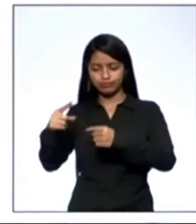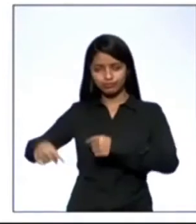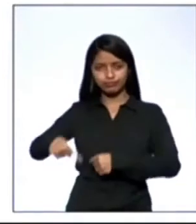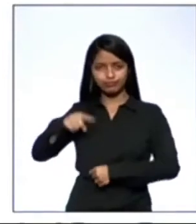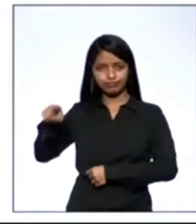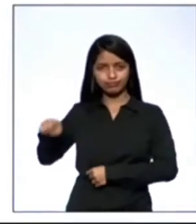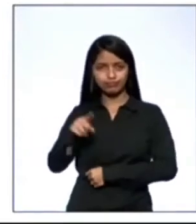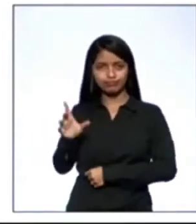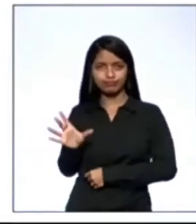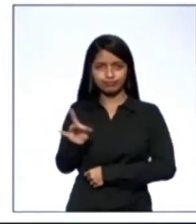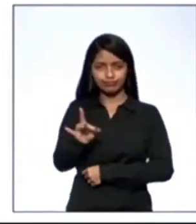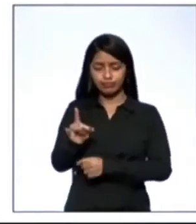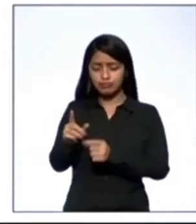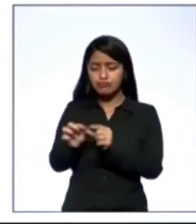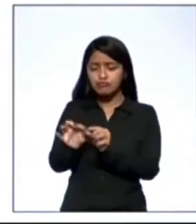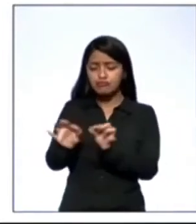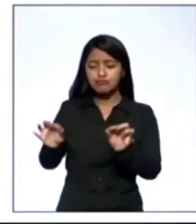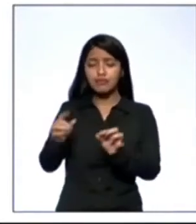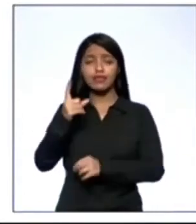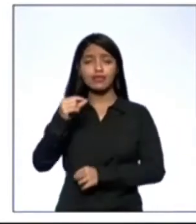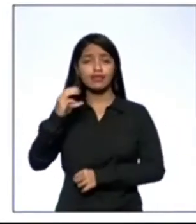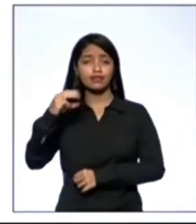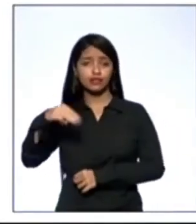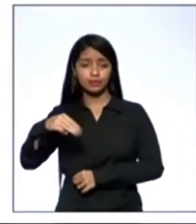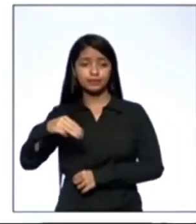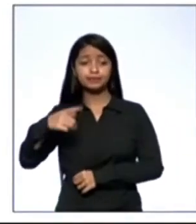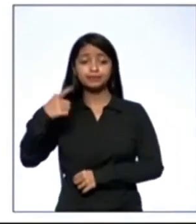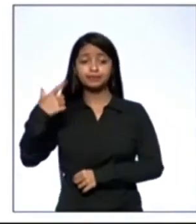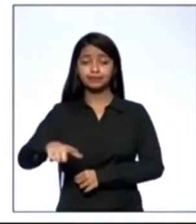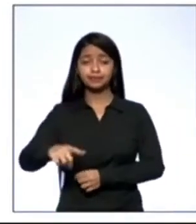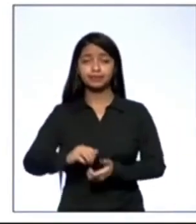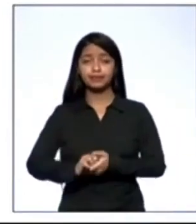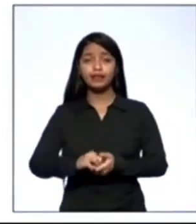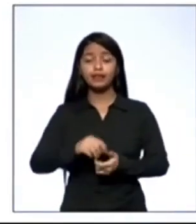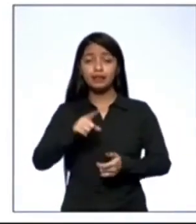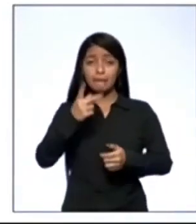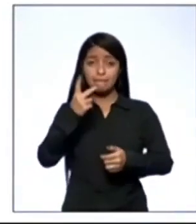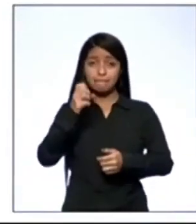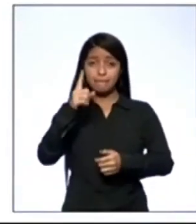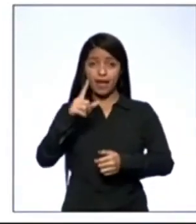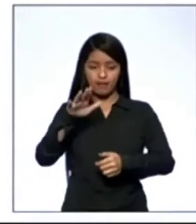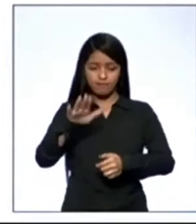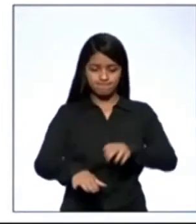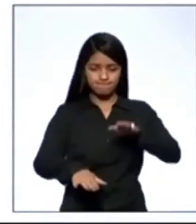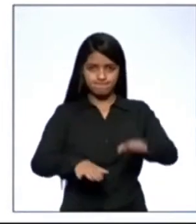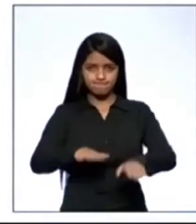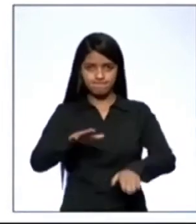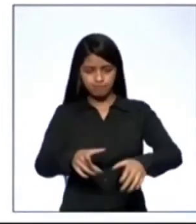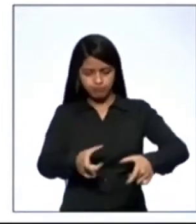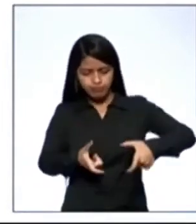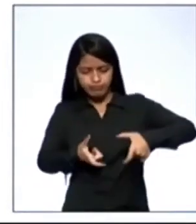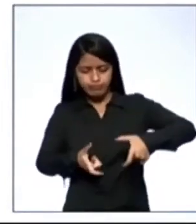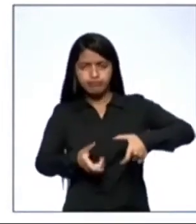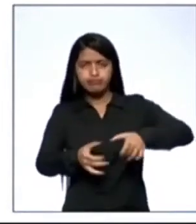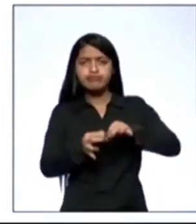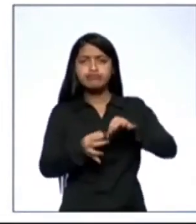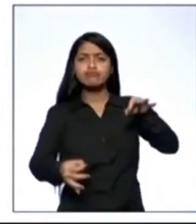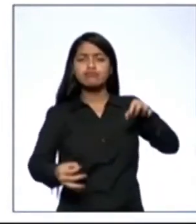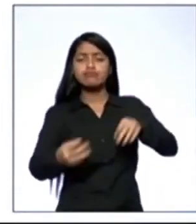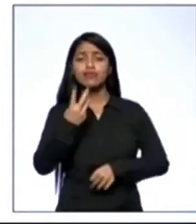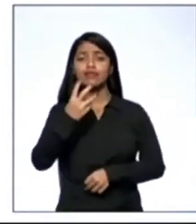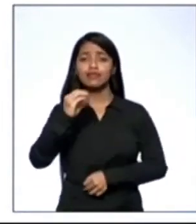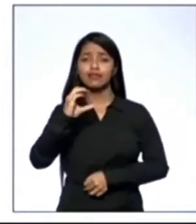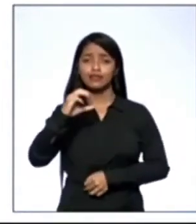10 centímetros. E o diâmetro da coroa que você pedala é 30 centímetros. Muito bem. Não